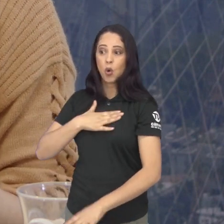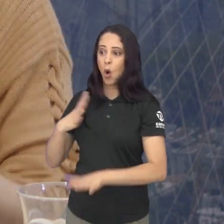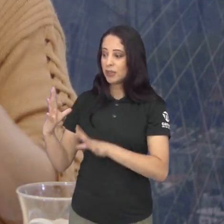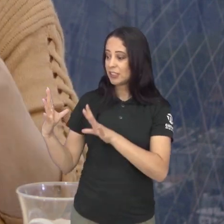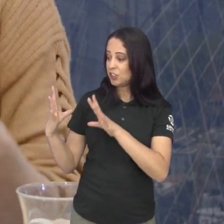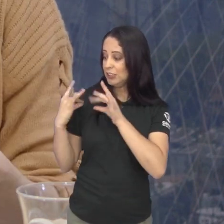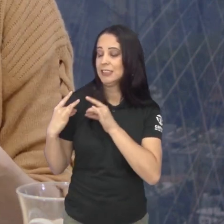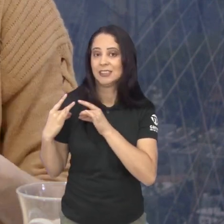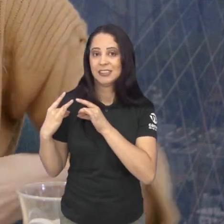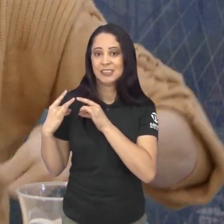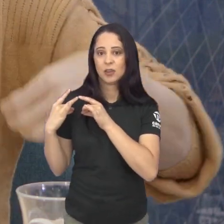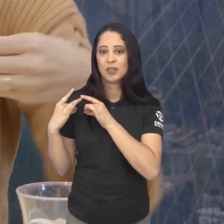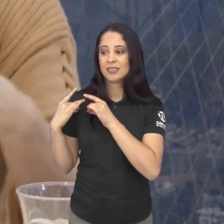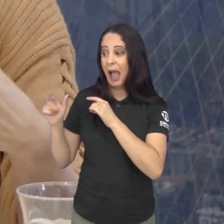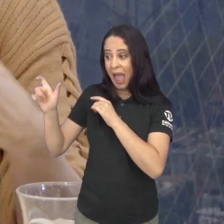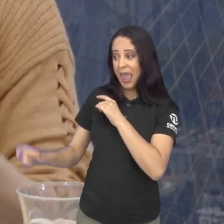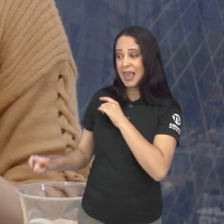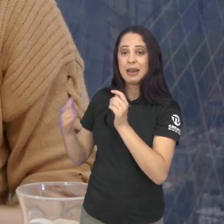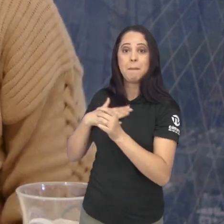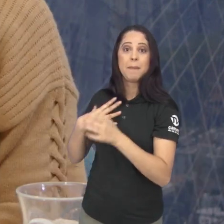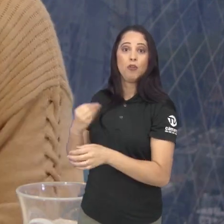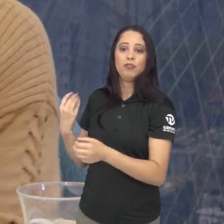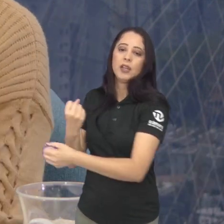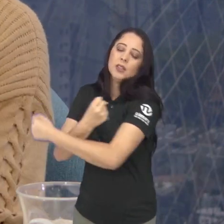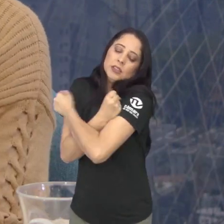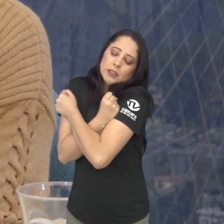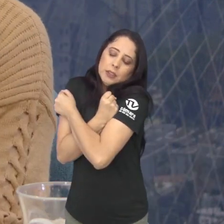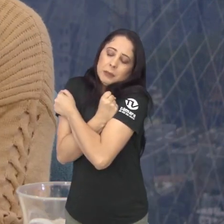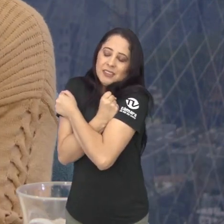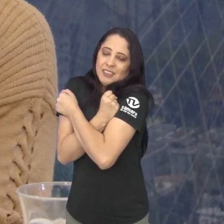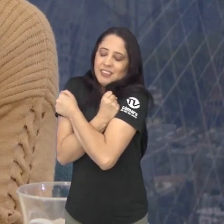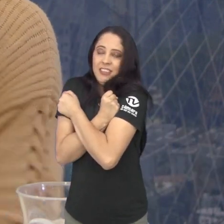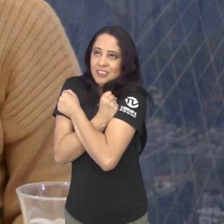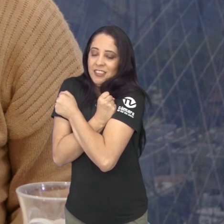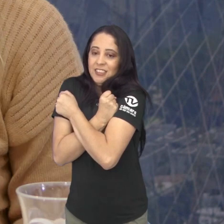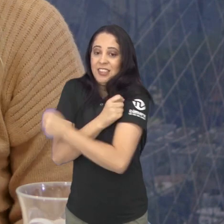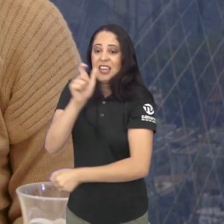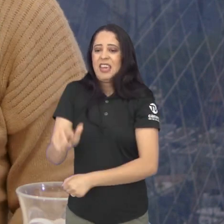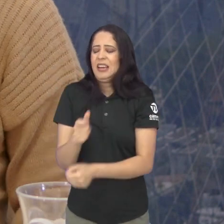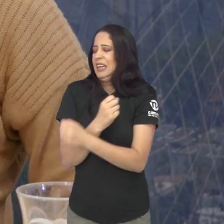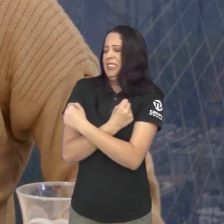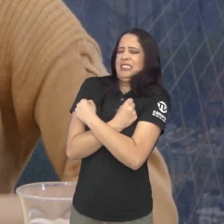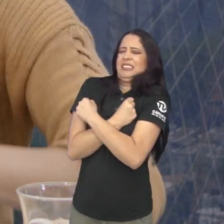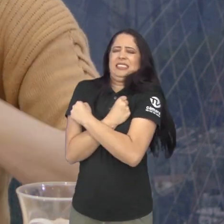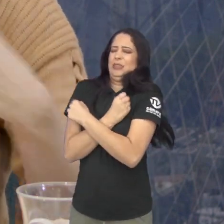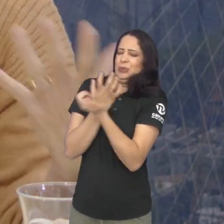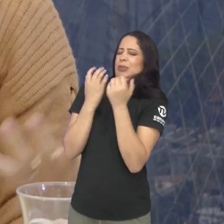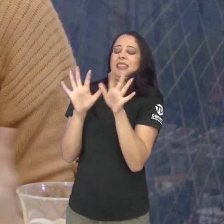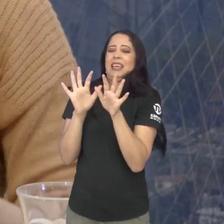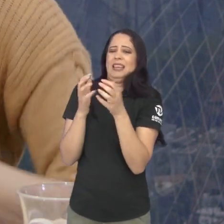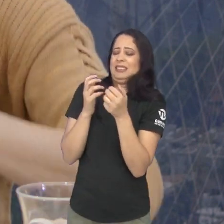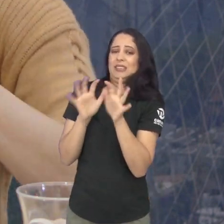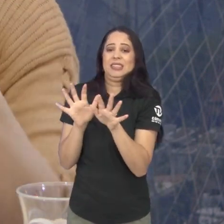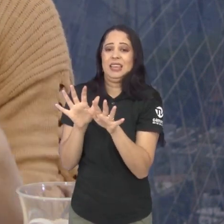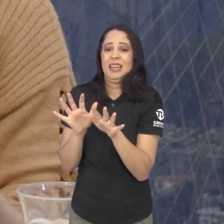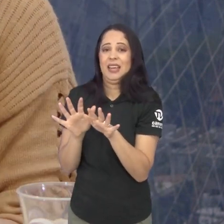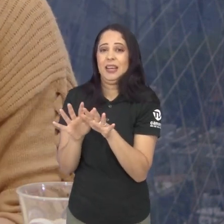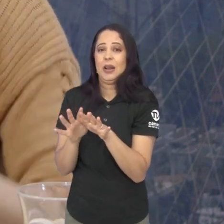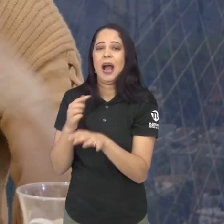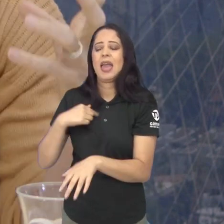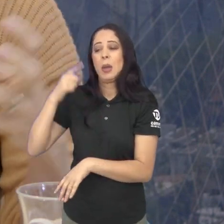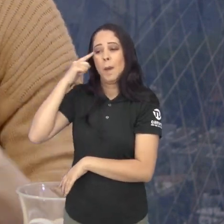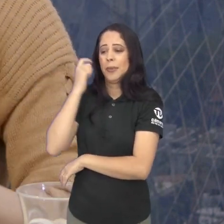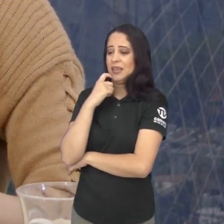ganho, ele chegava e ele abraçava e agarrava o Léo, e o Léo assim, meu Deus, eu não quero, né, e a gente podia falar assim, meu Deus, vai acontecer